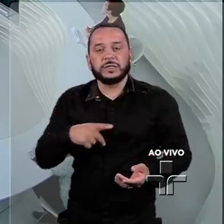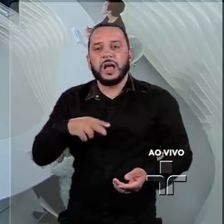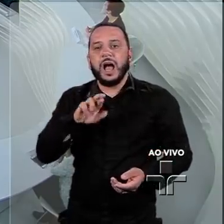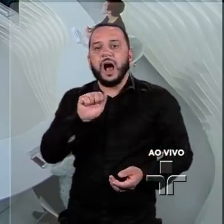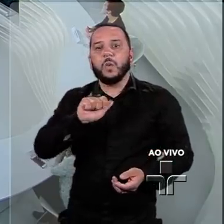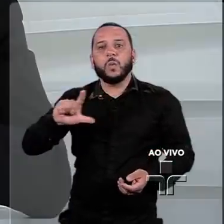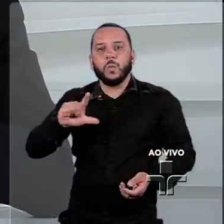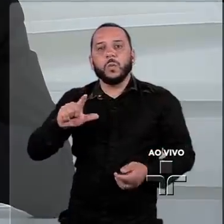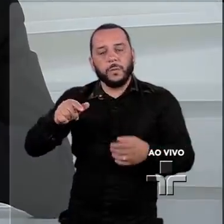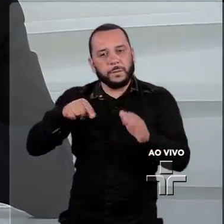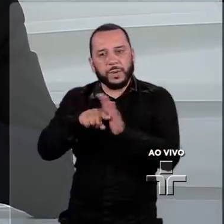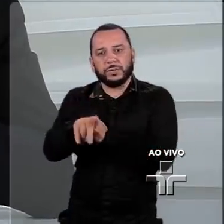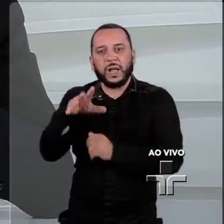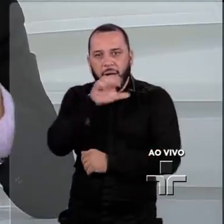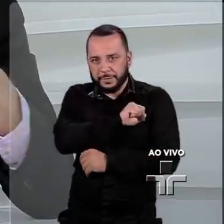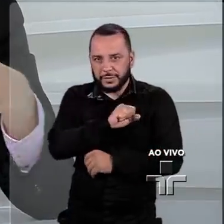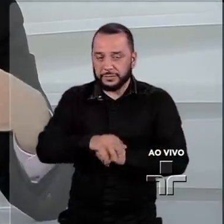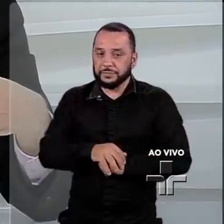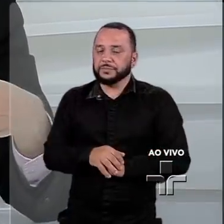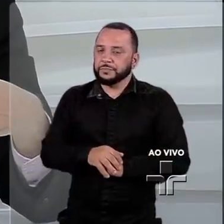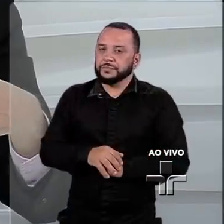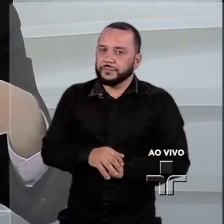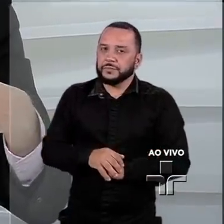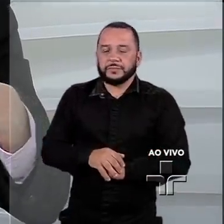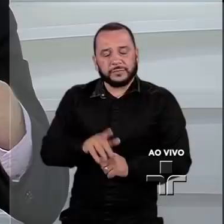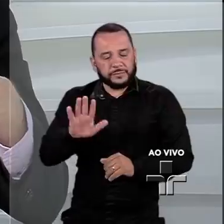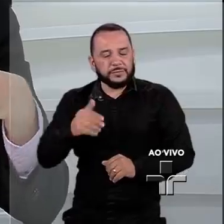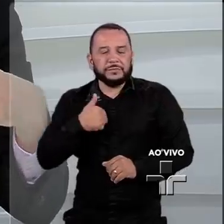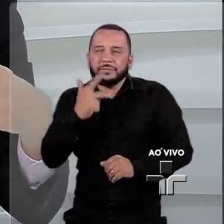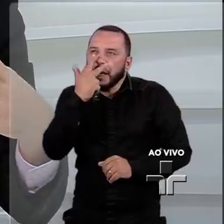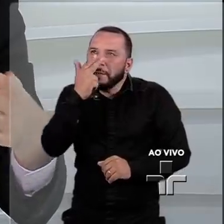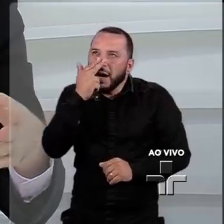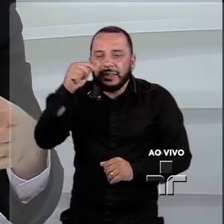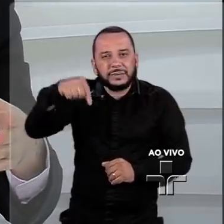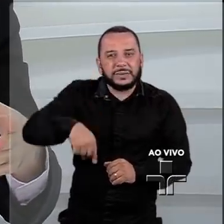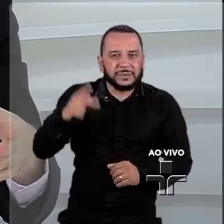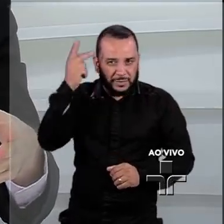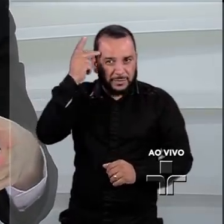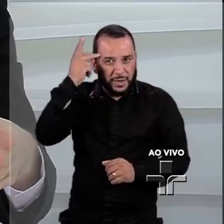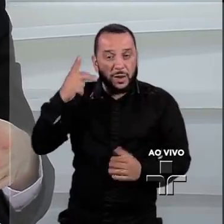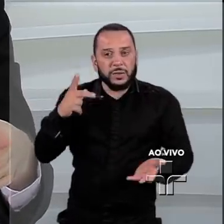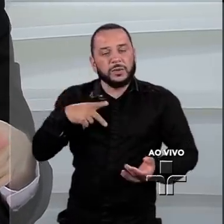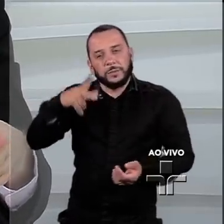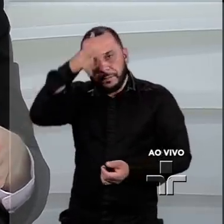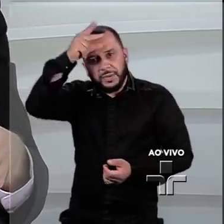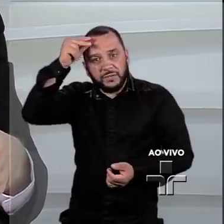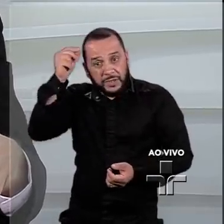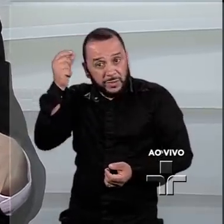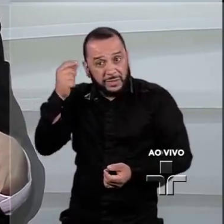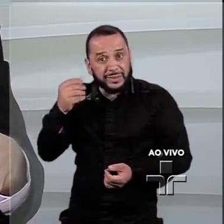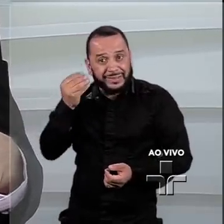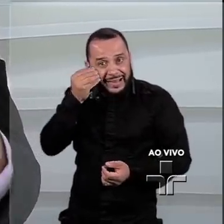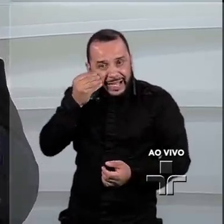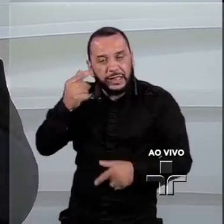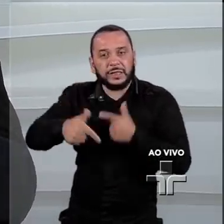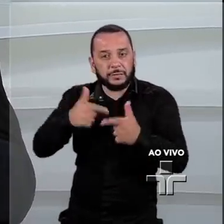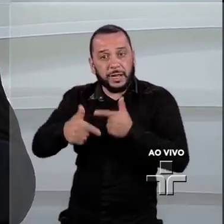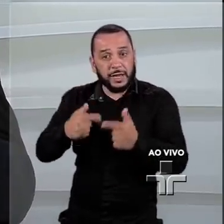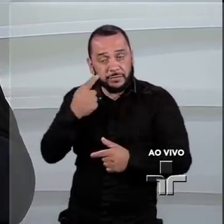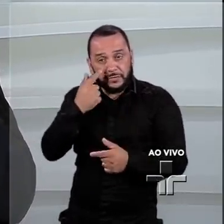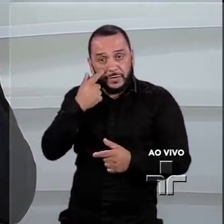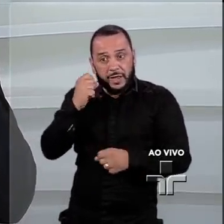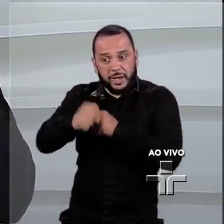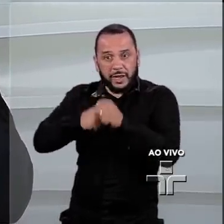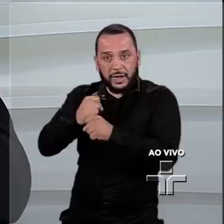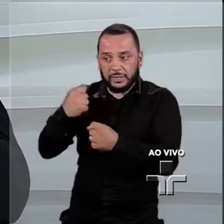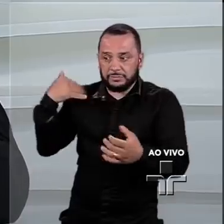Aproveitando a novela que o Leão citou, dá a impressão que em São Paulo o prefeito tenta fazer algumas coisas. A gente pega nos últimos anos Marta